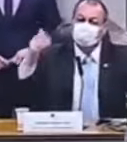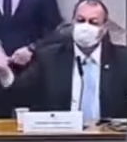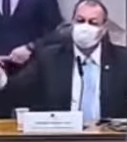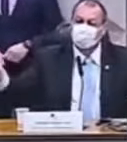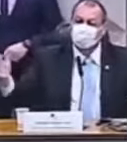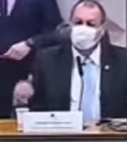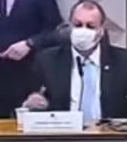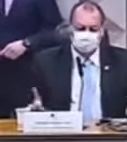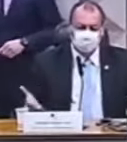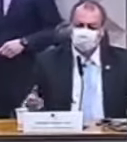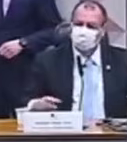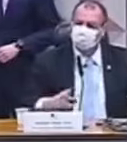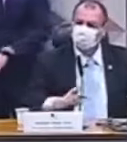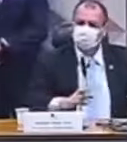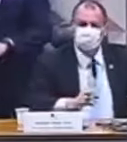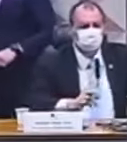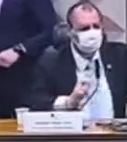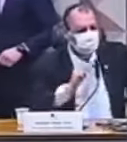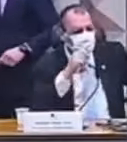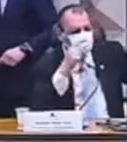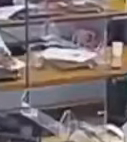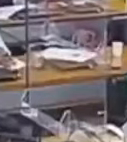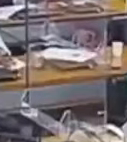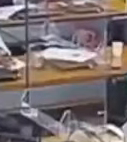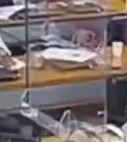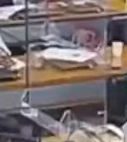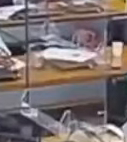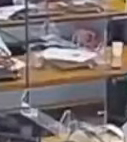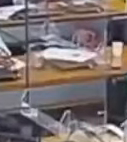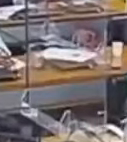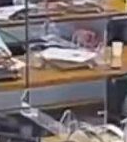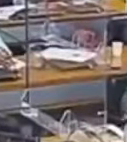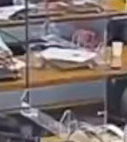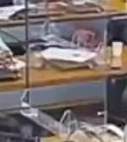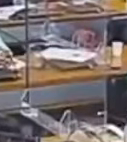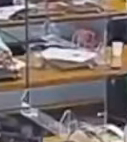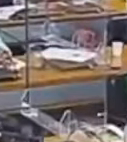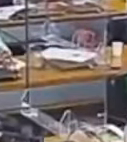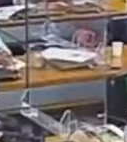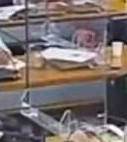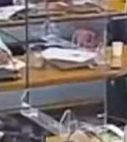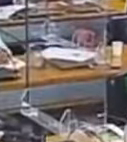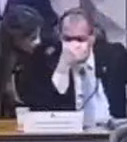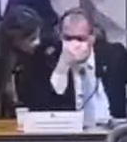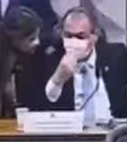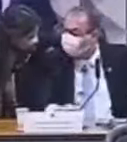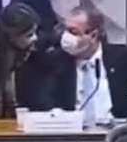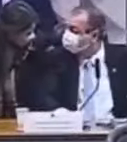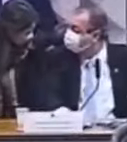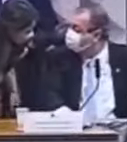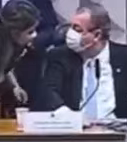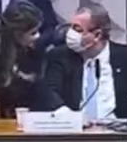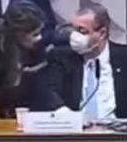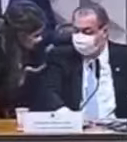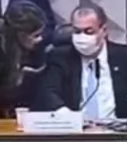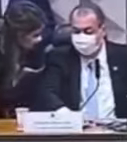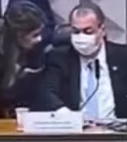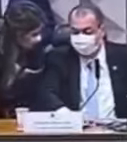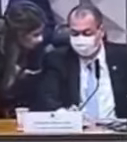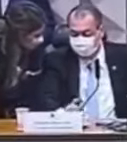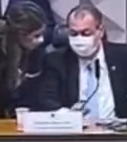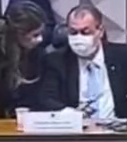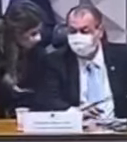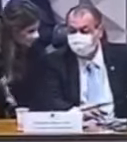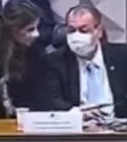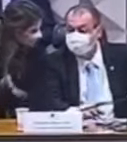está acima do bem e do mal. Não, não presidente. Tá, não. Nem abaixo. Vossa Excelência. Chama o VAR, presidente. Retire um advogado. Com todo respeito, volta o vídeo. Não houve ofensa